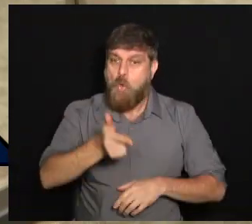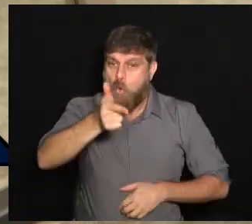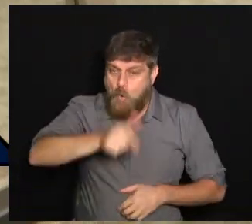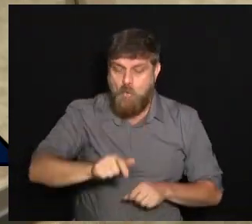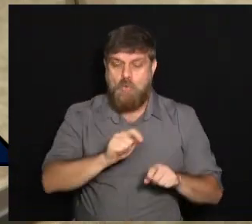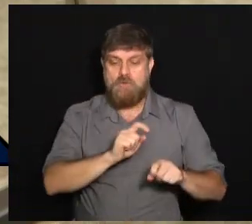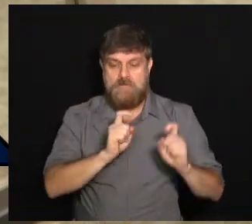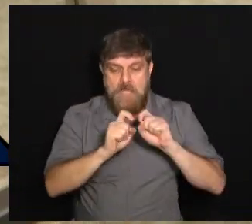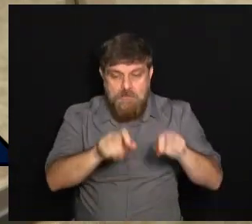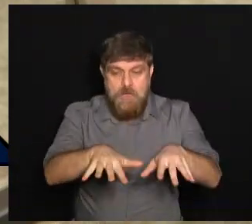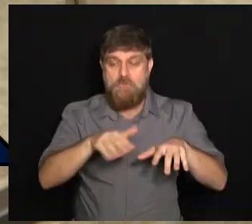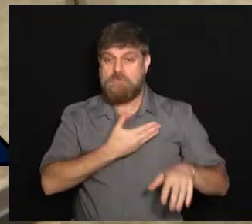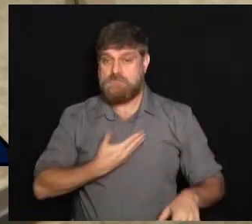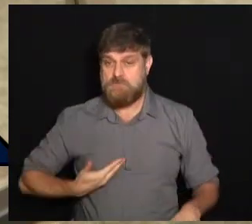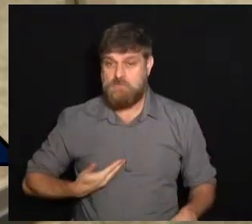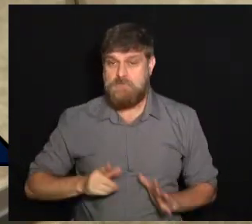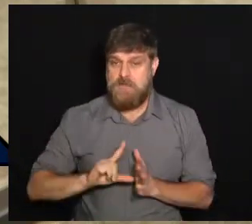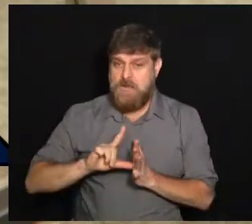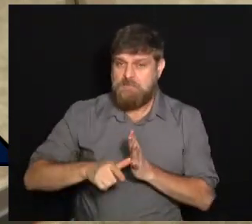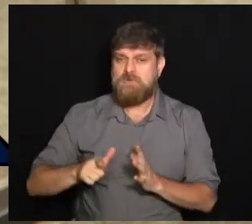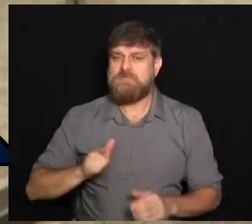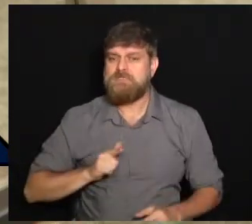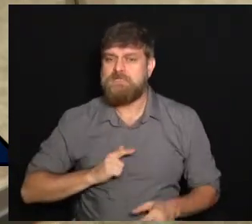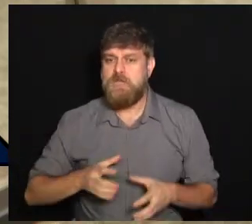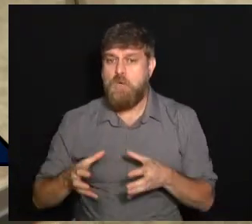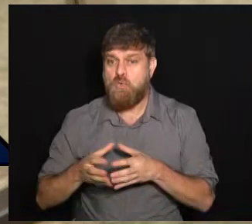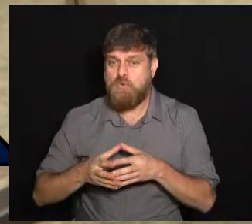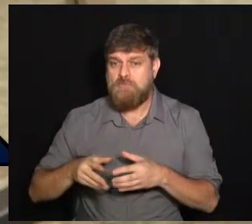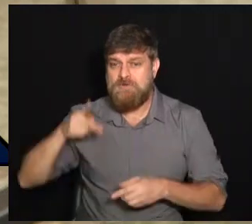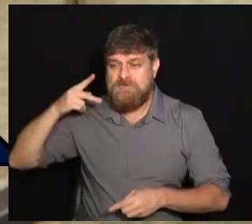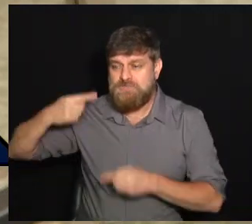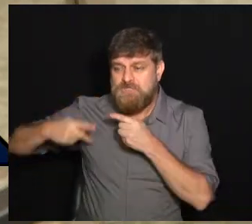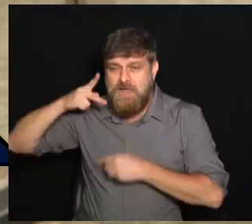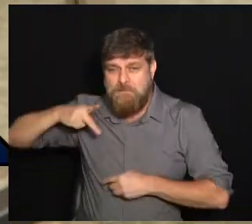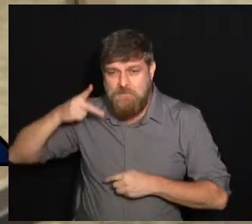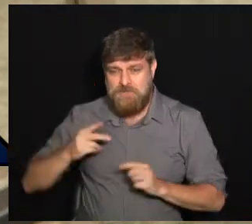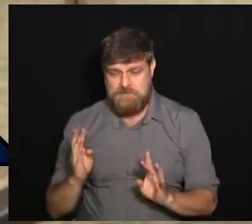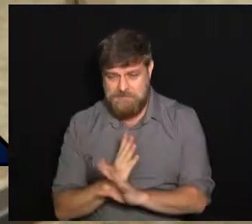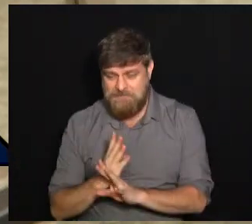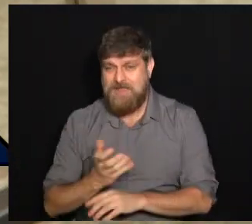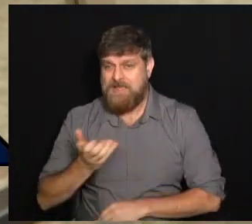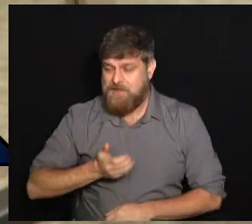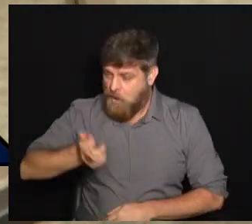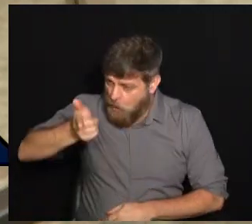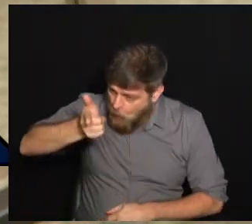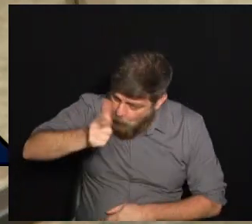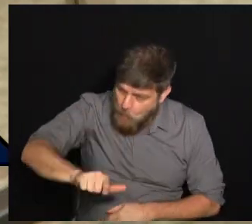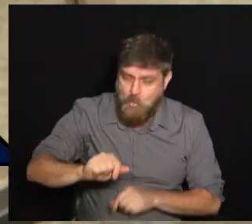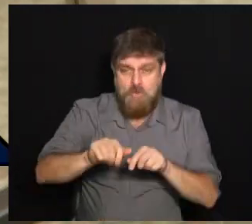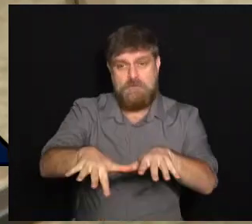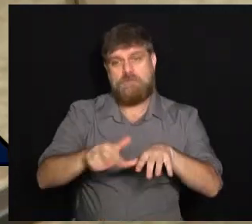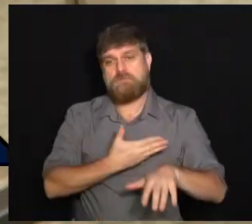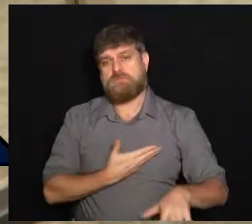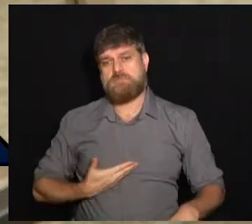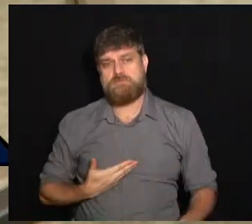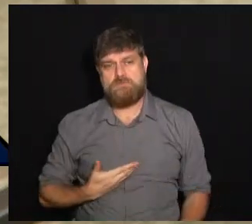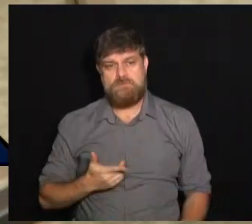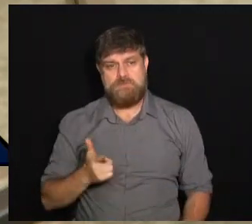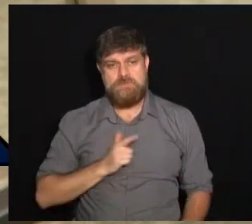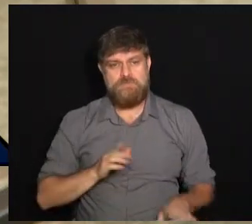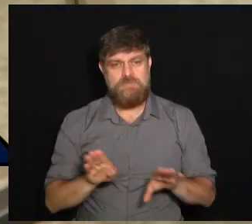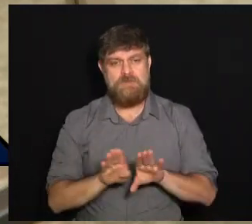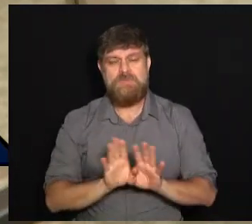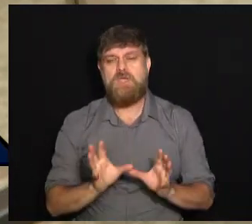outra audiência pública. Depois nós temos a Comissão de Política Urbana, onde nós pretendemos fazer outra audiência pública. E também